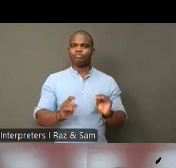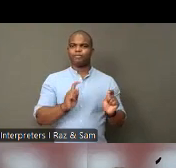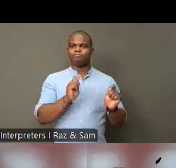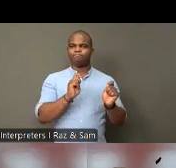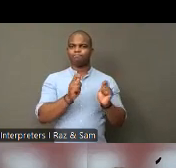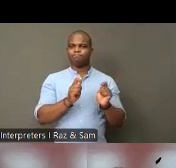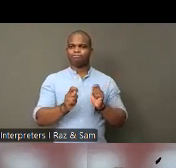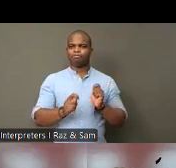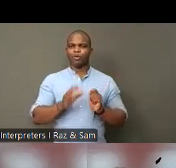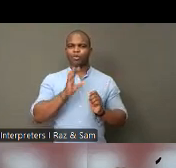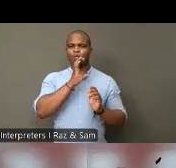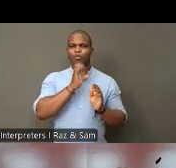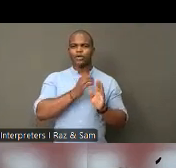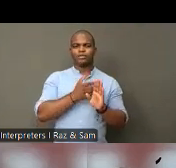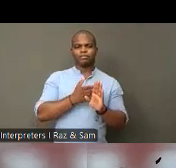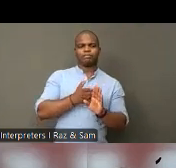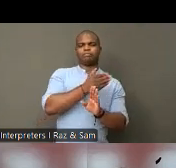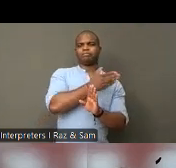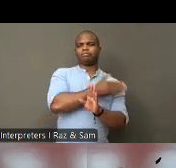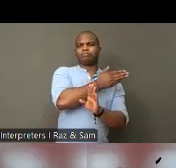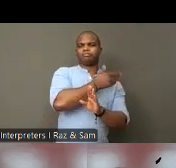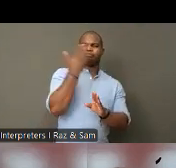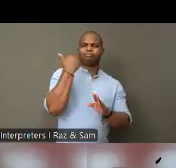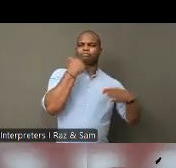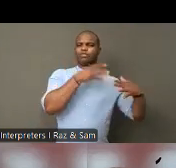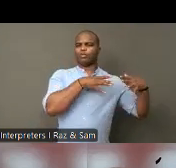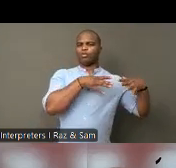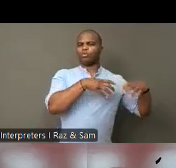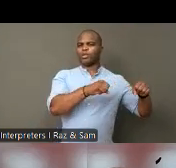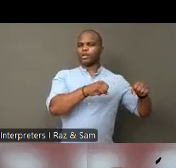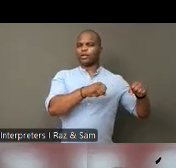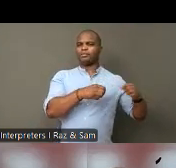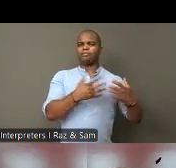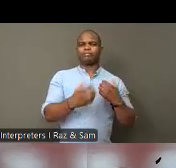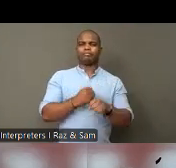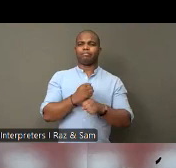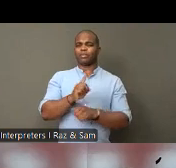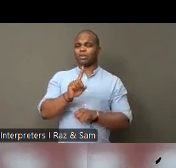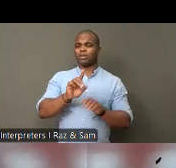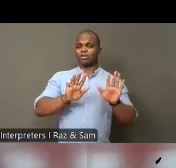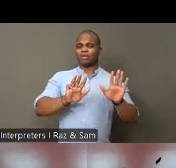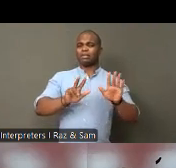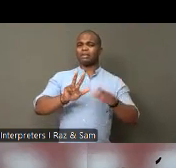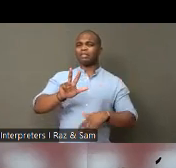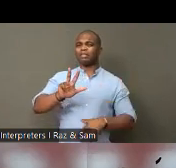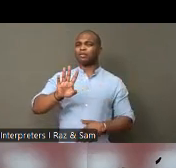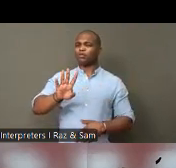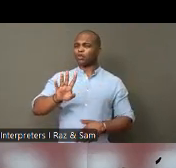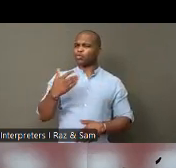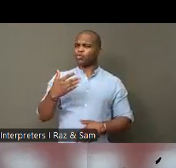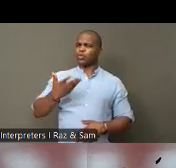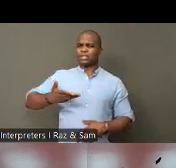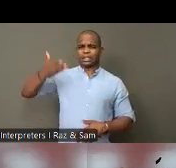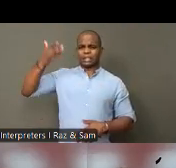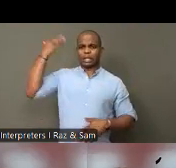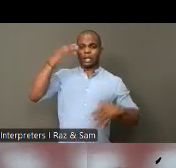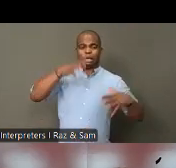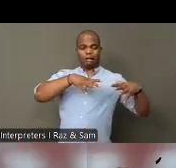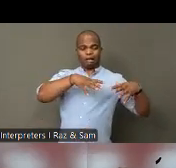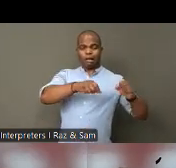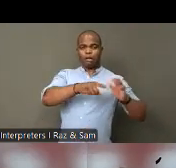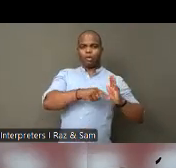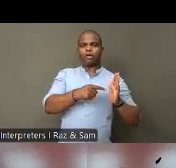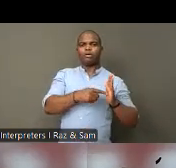1934. Então, nós decidimos atualizar a lei de saúde pública e também desenvolvemos uma estratégia